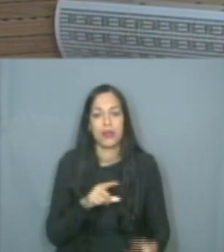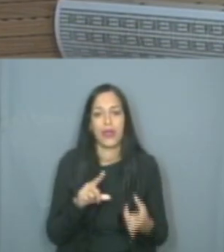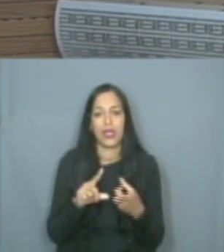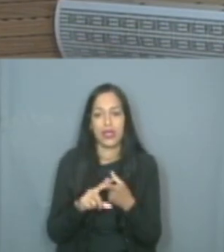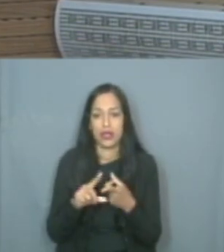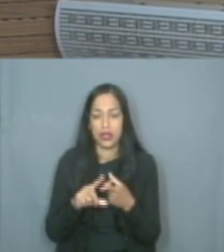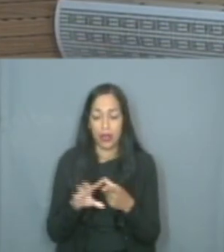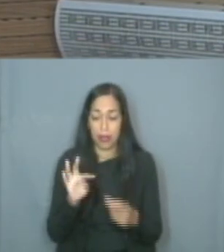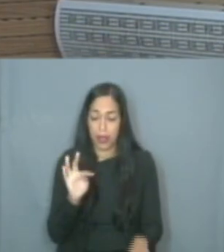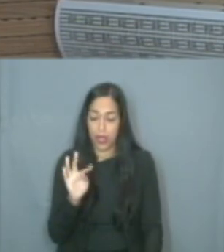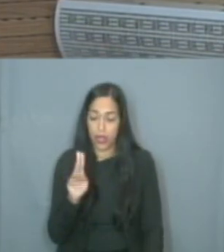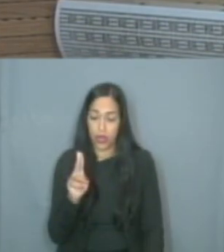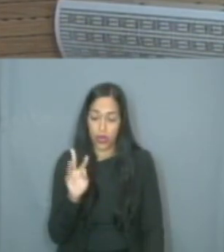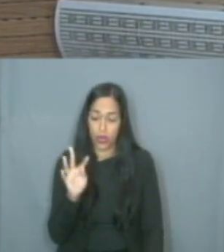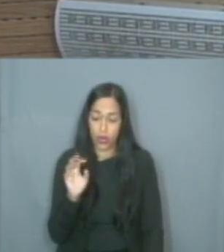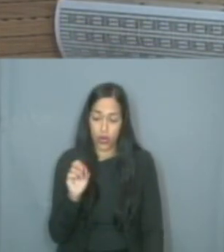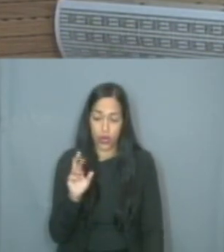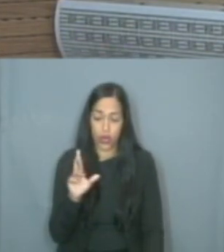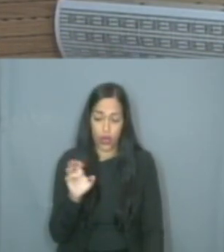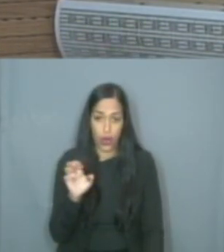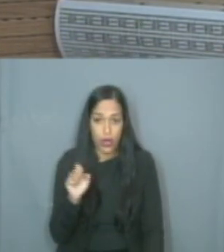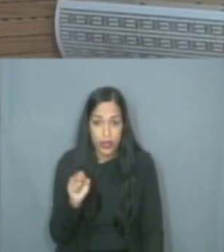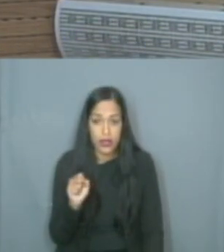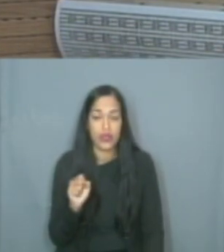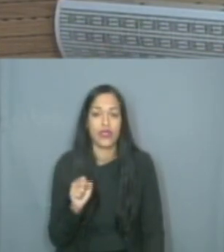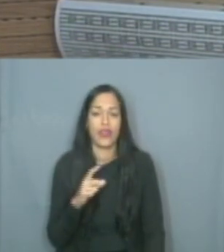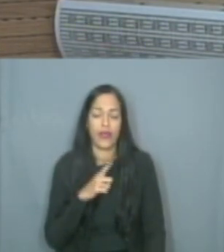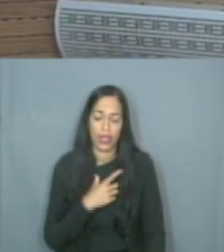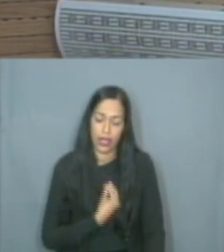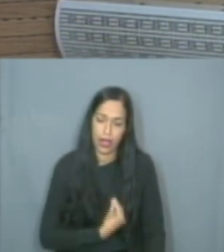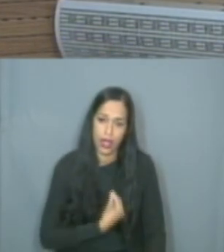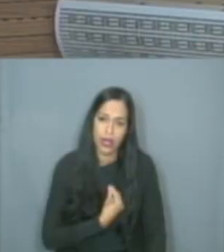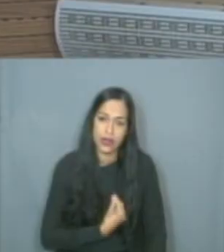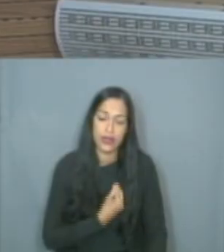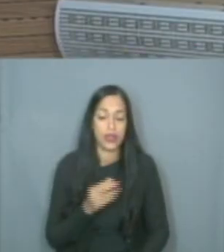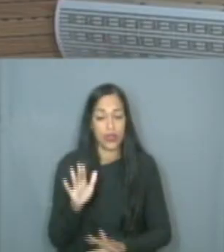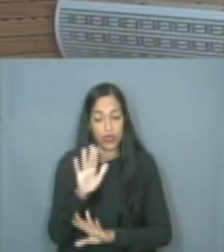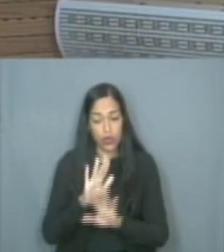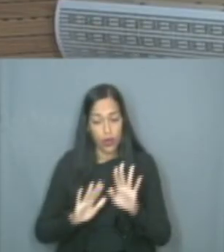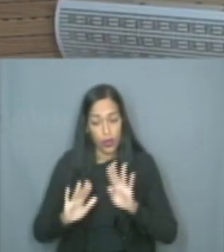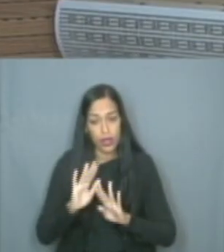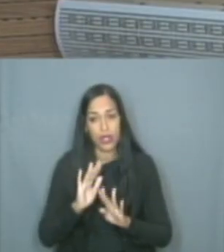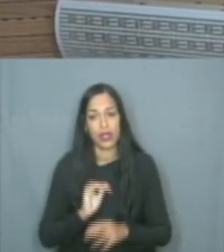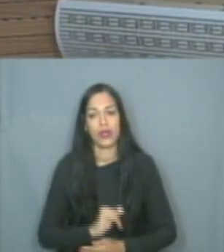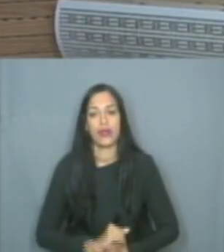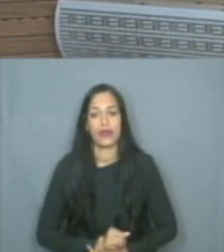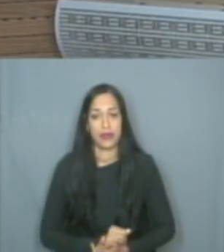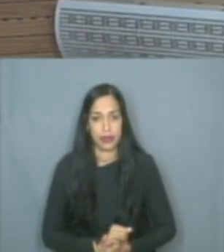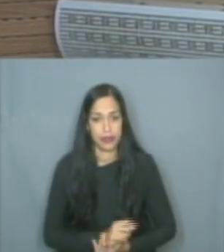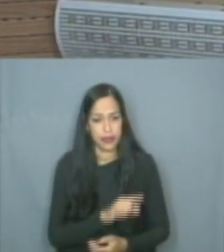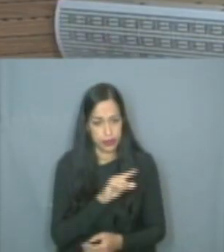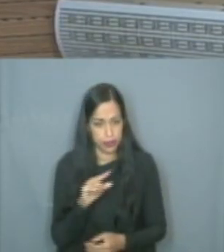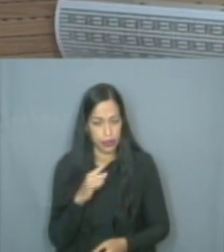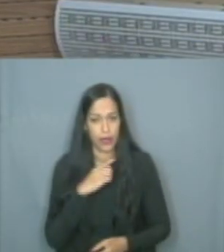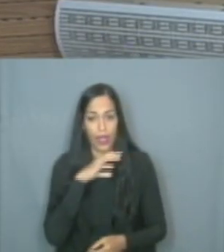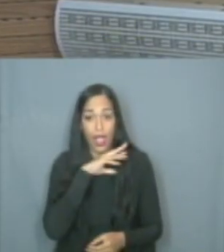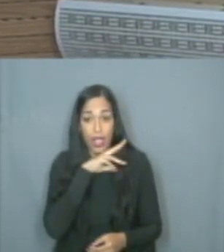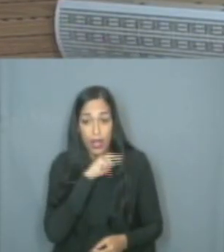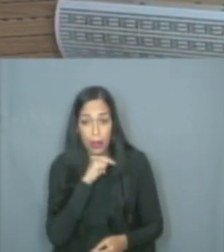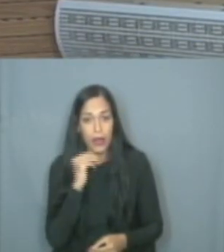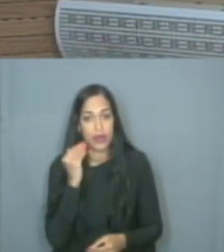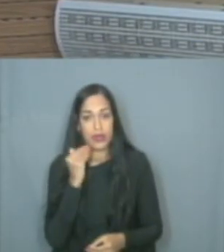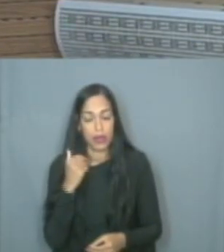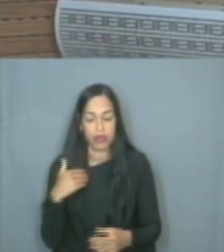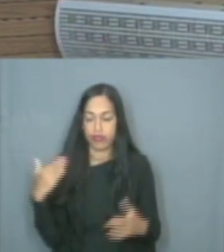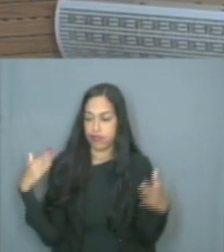tutores, com certeza, cães e gatos terão suas vidas cuidadas. Quem aqui tem animal, sempre que a gente está passeando com os